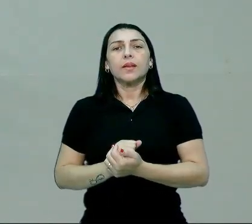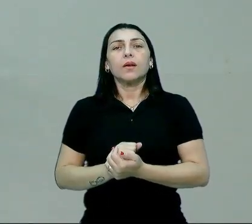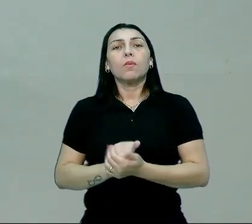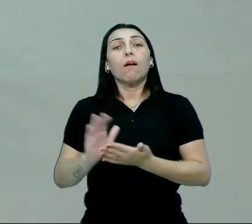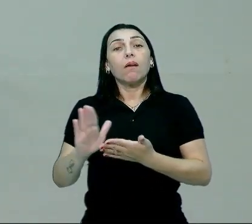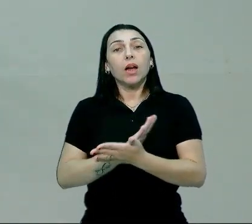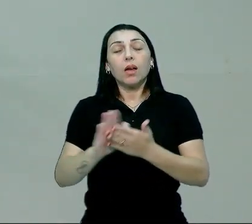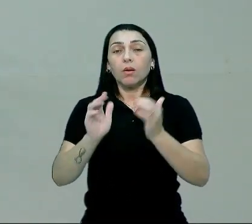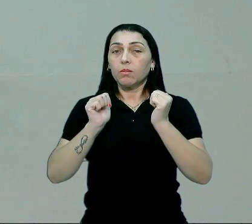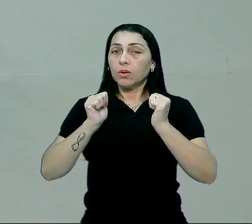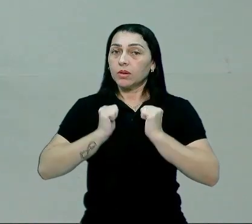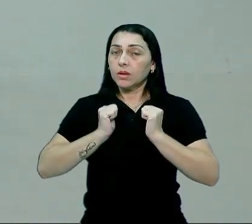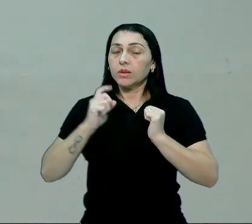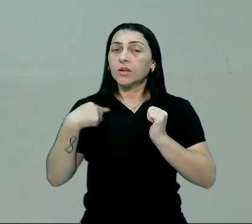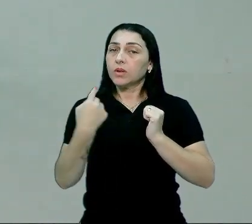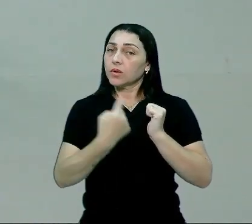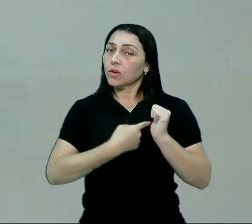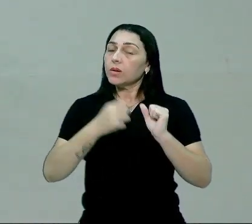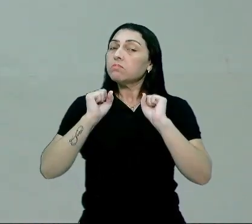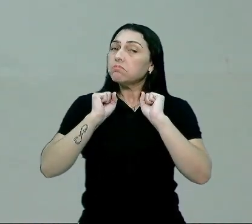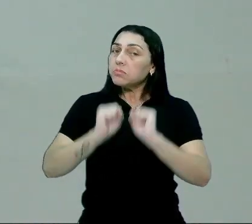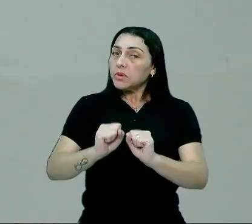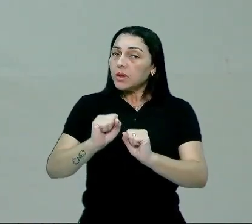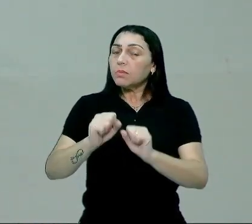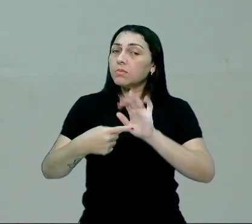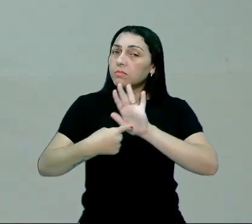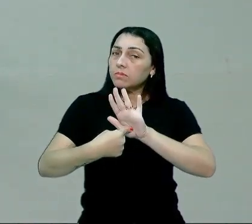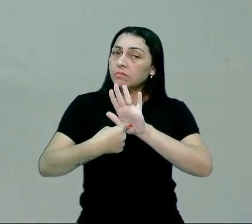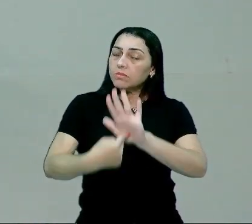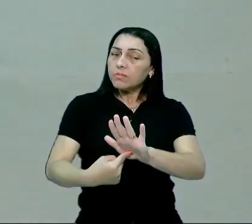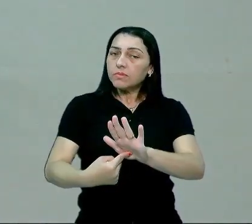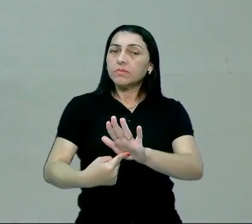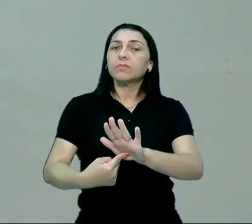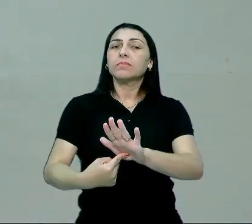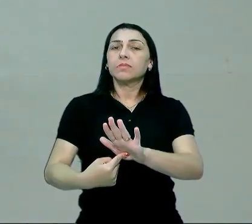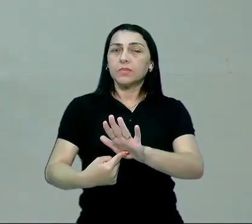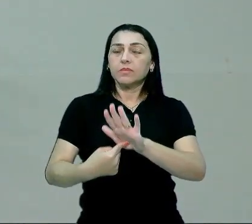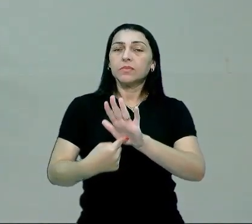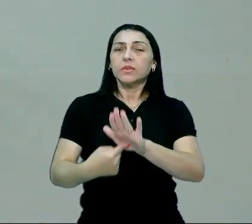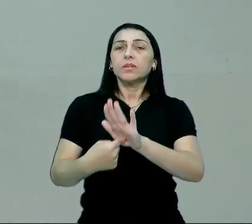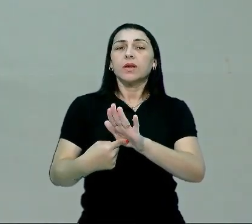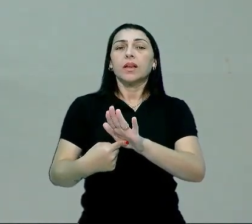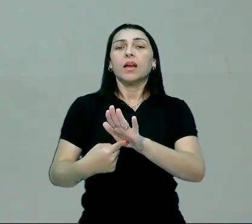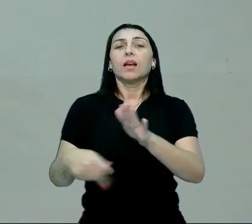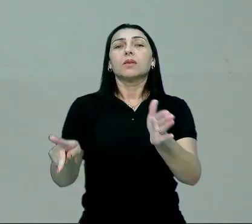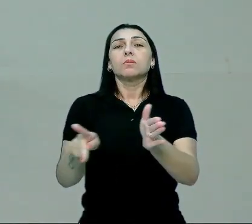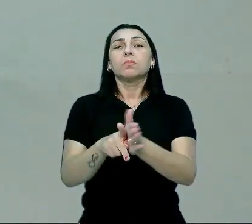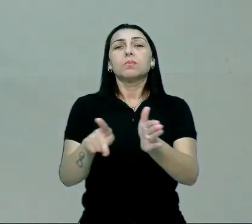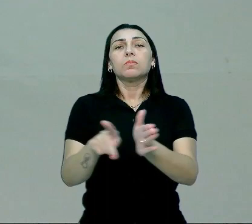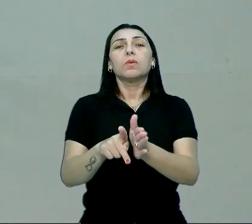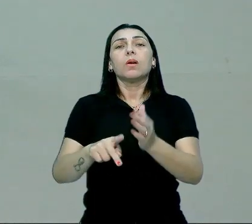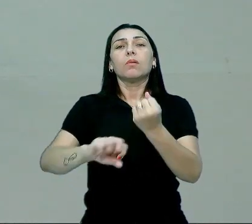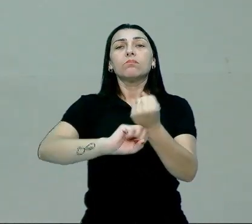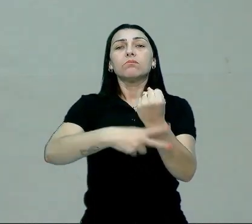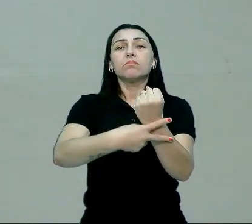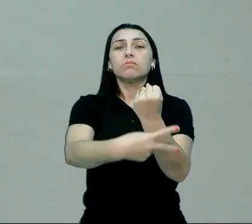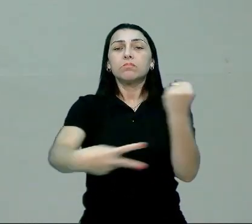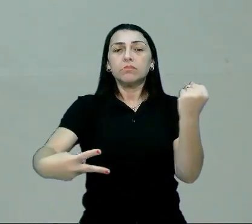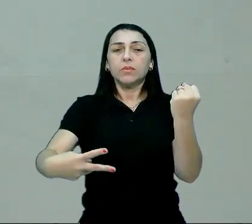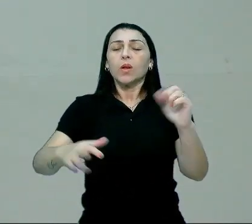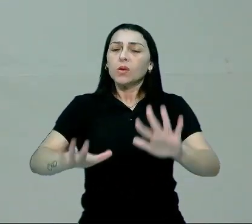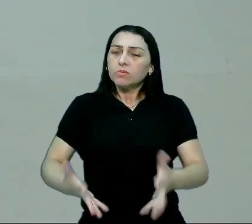qualquer comportamento que nós possamos apresentar, eles apresentam as suas causas, as